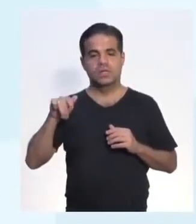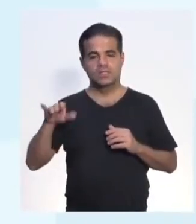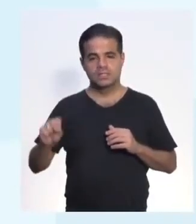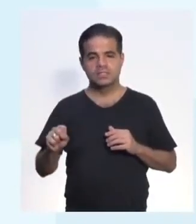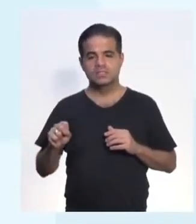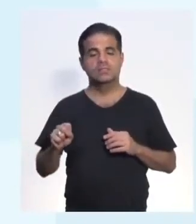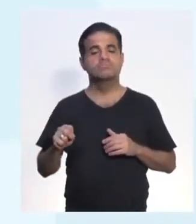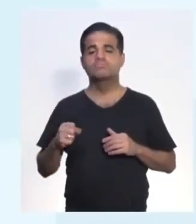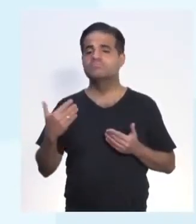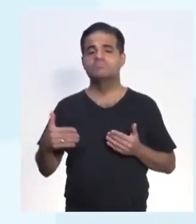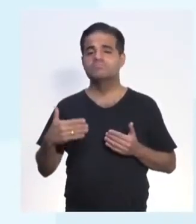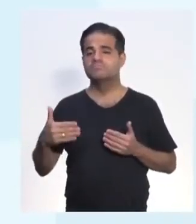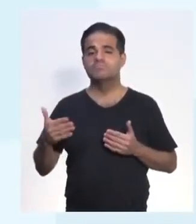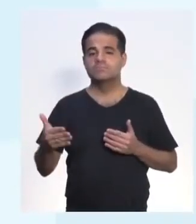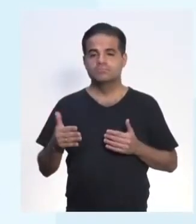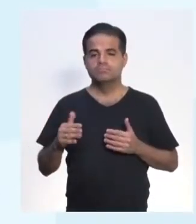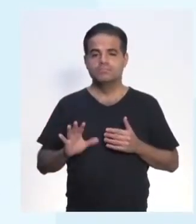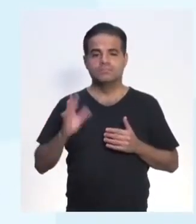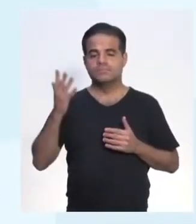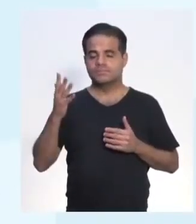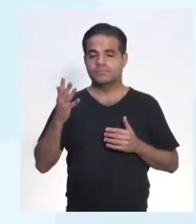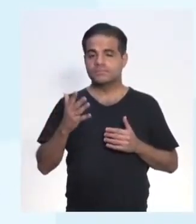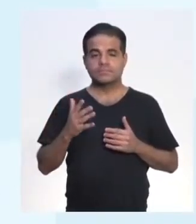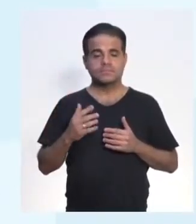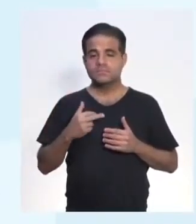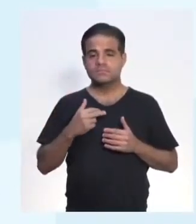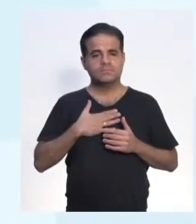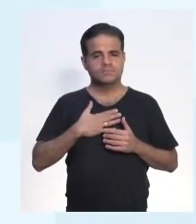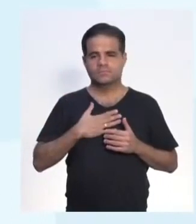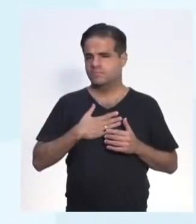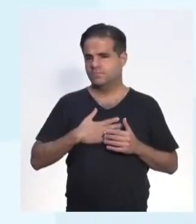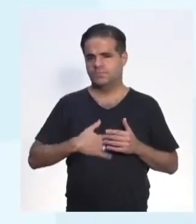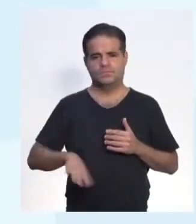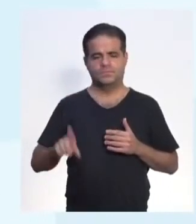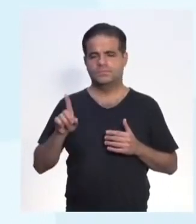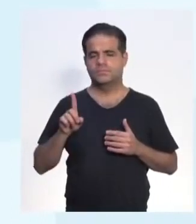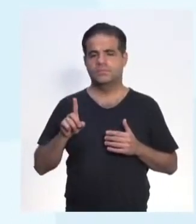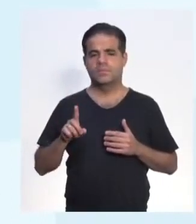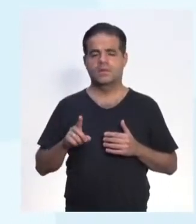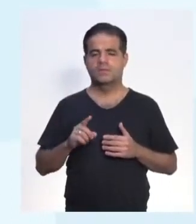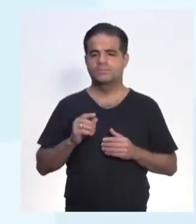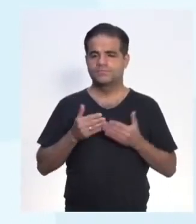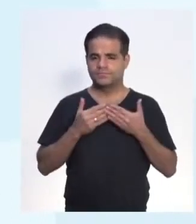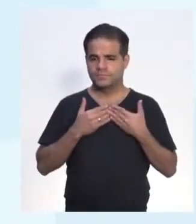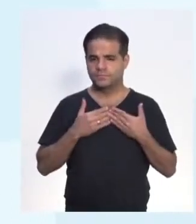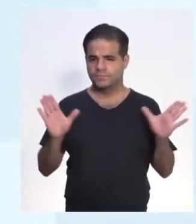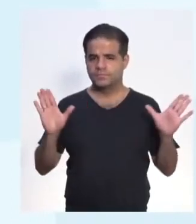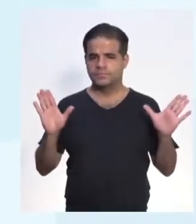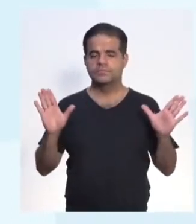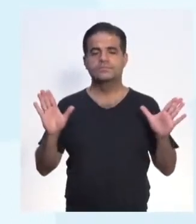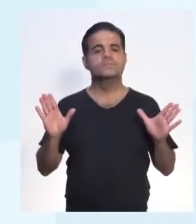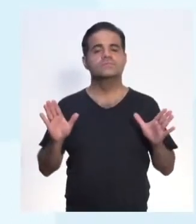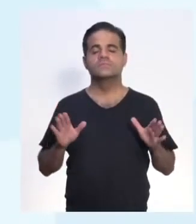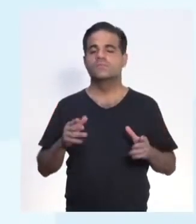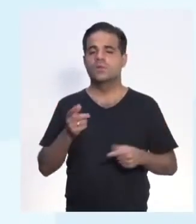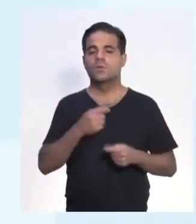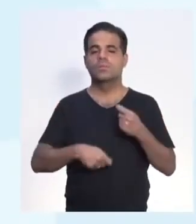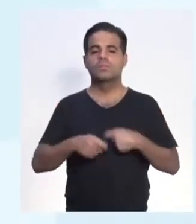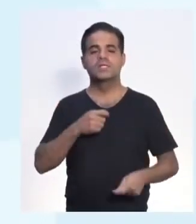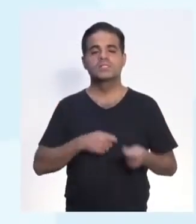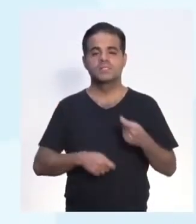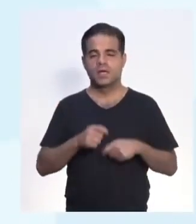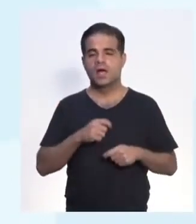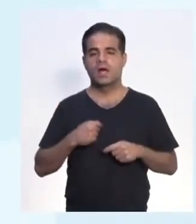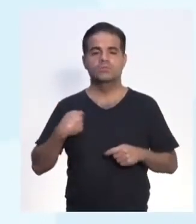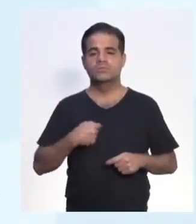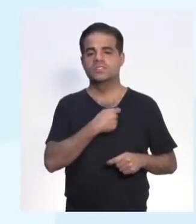nacionalistas, eles não gostavam da abertura comercial